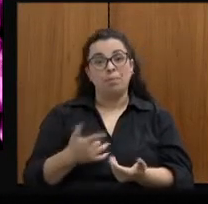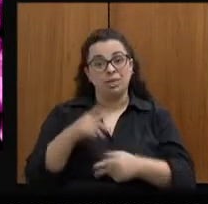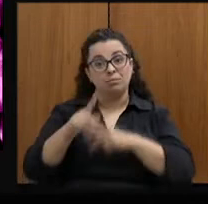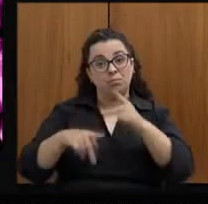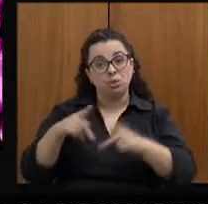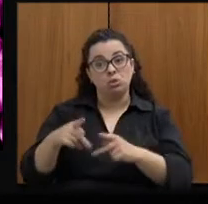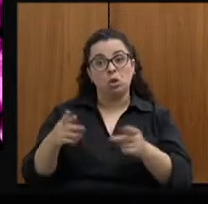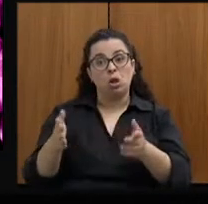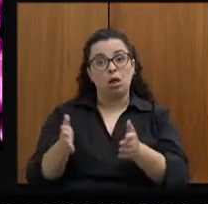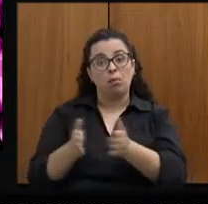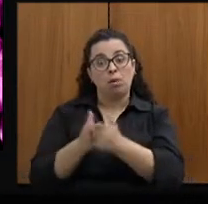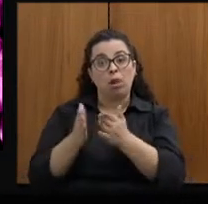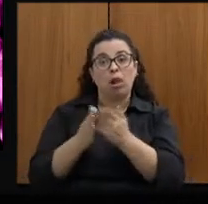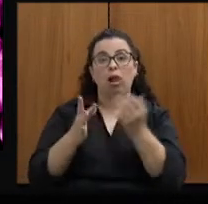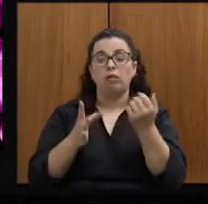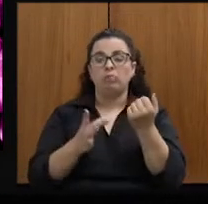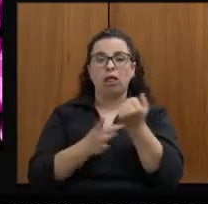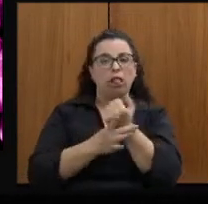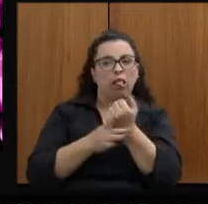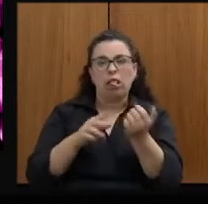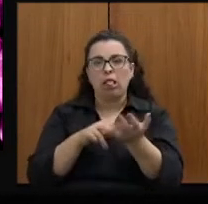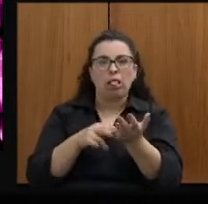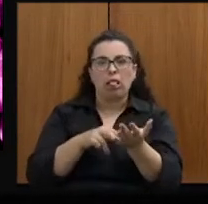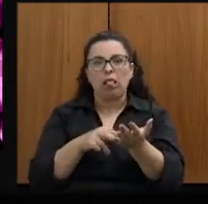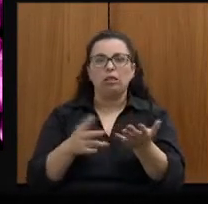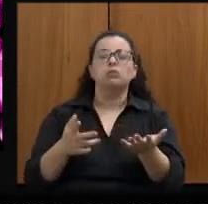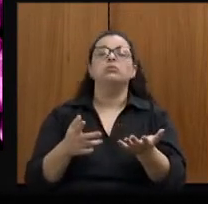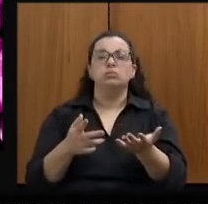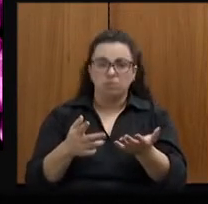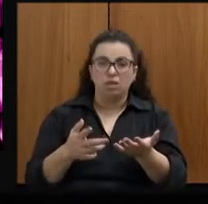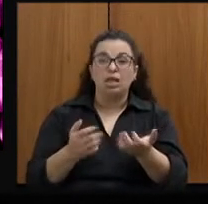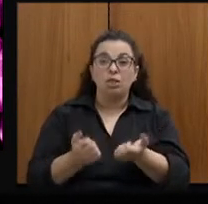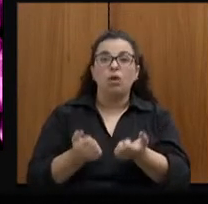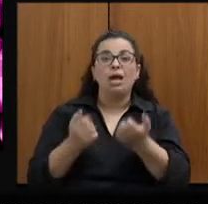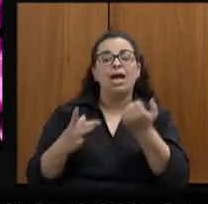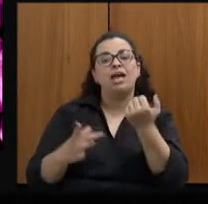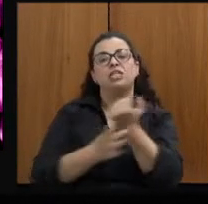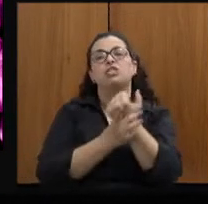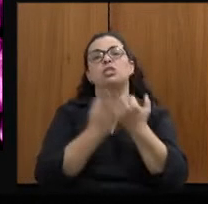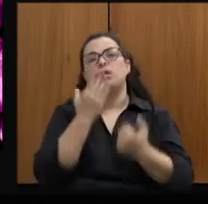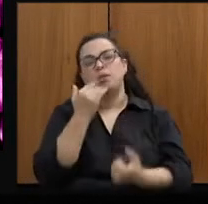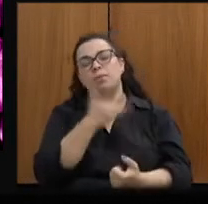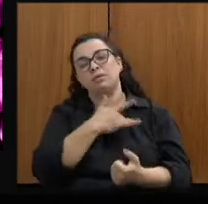política muito boa para a segurança alimentar, ainda mais no momento que nós